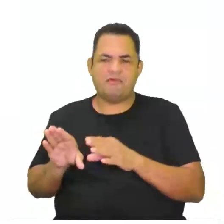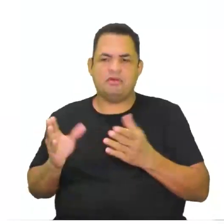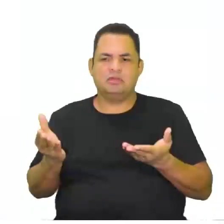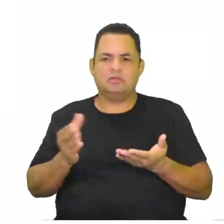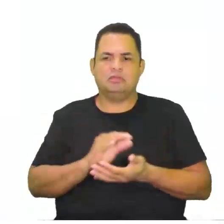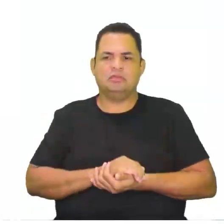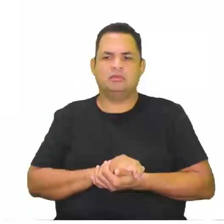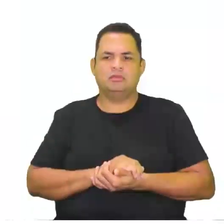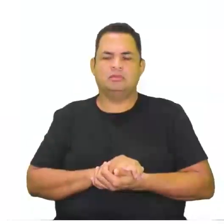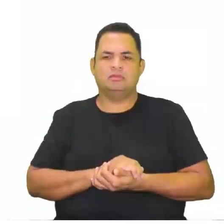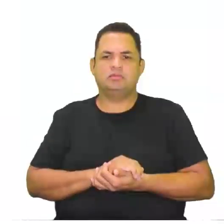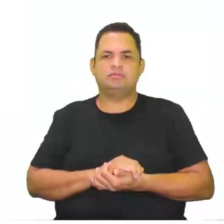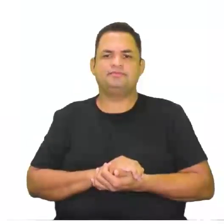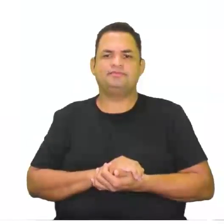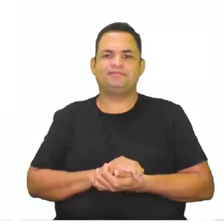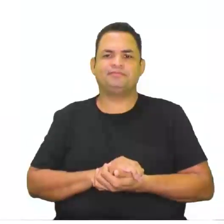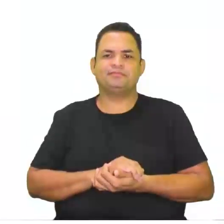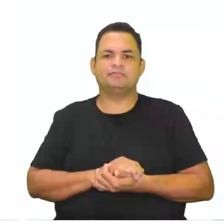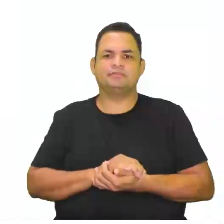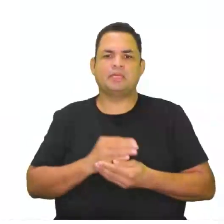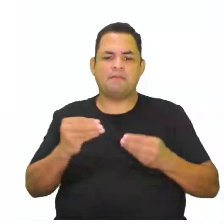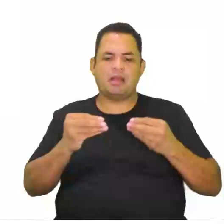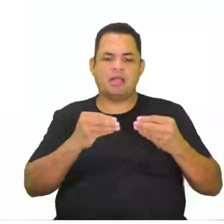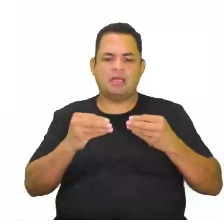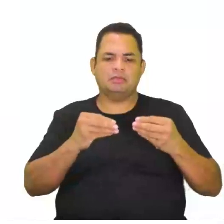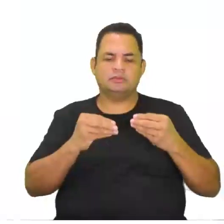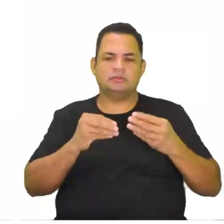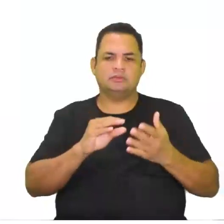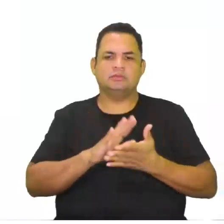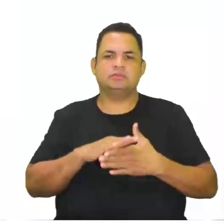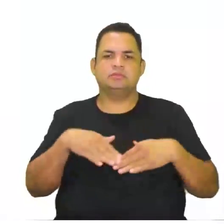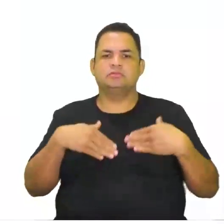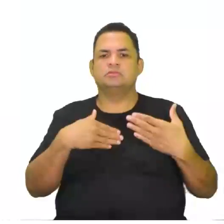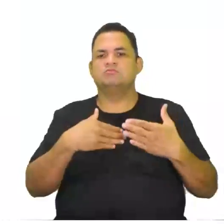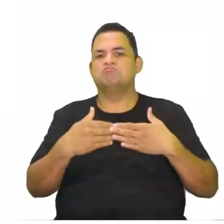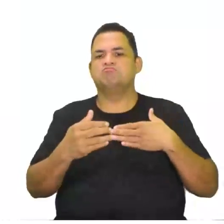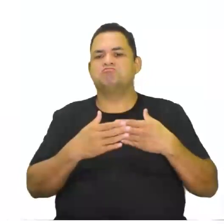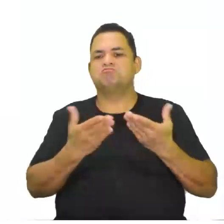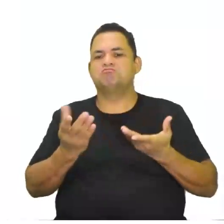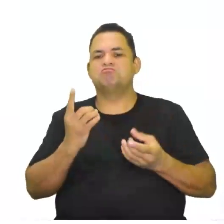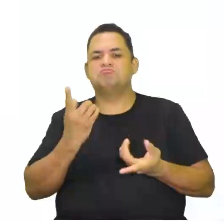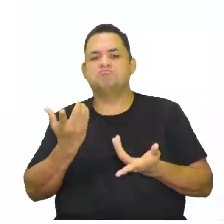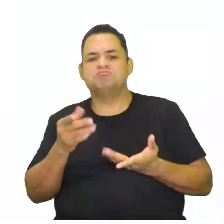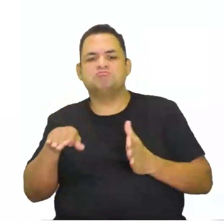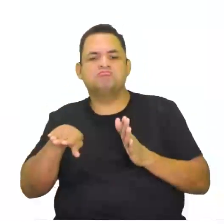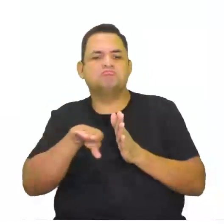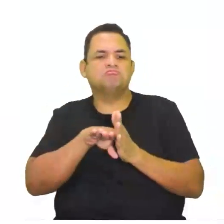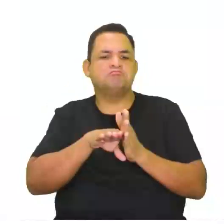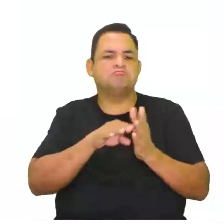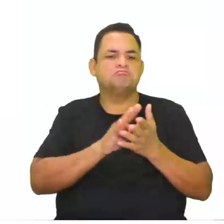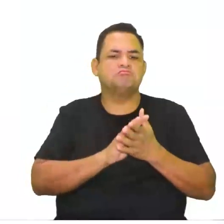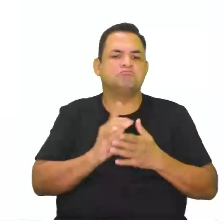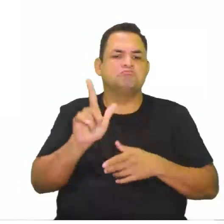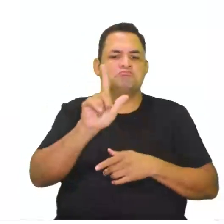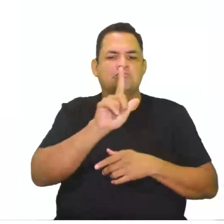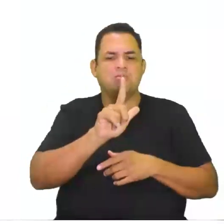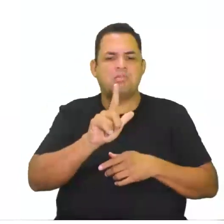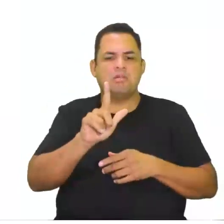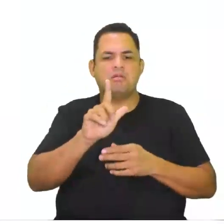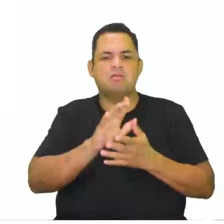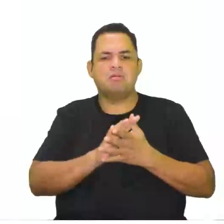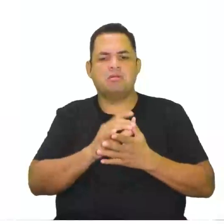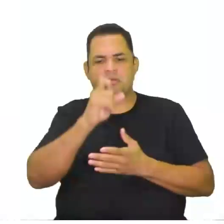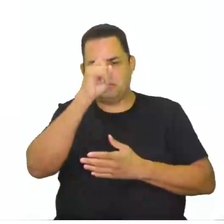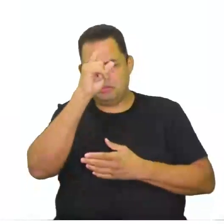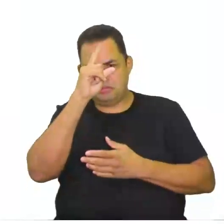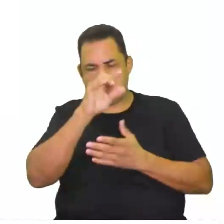Ah, olha só. Hoje em dia, em qualquer lugar que você chega, numa loja, num hospital,